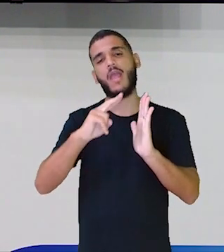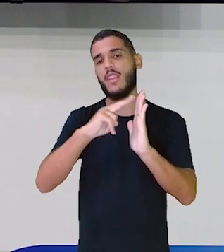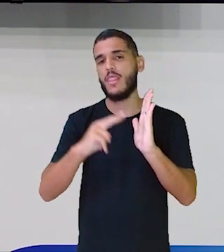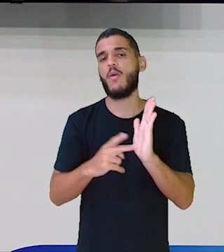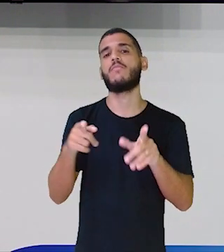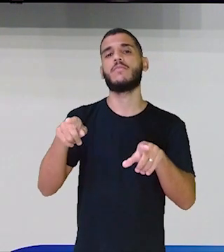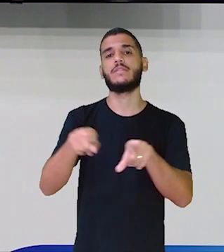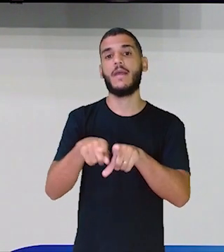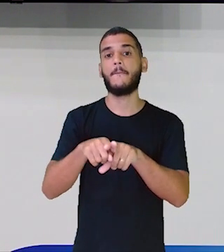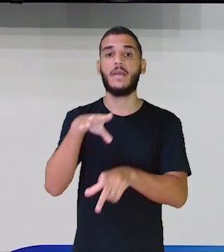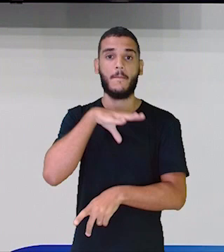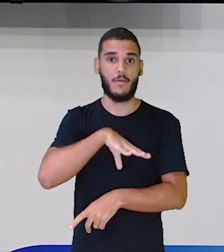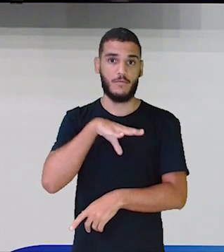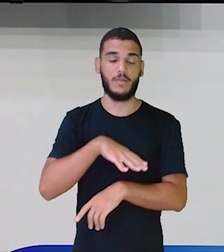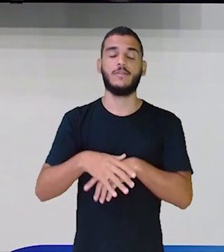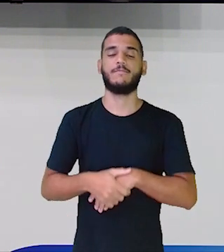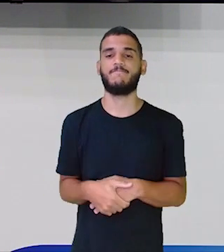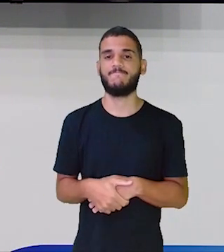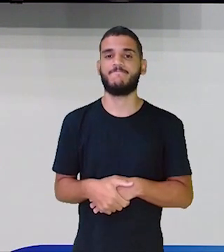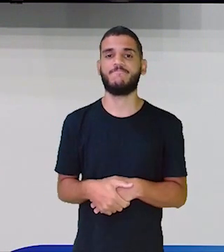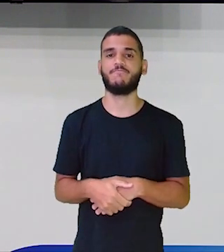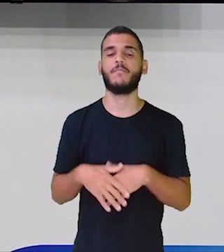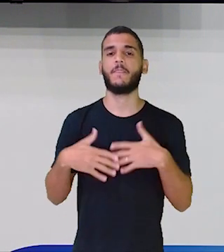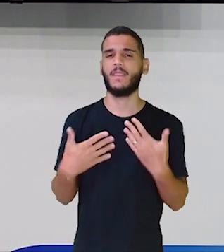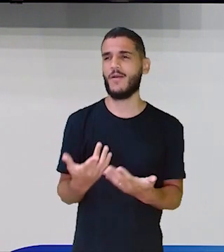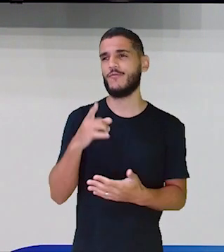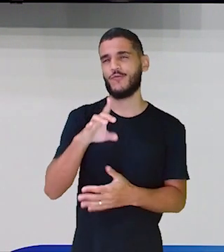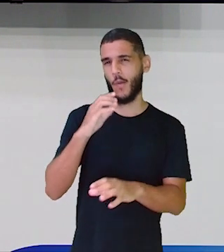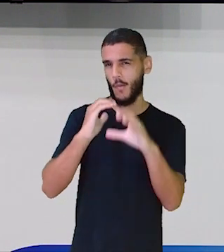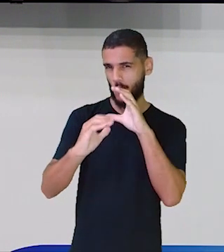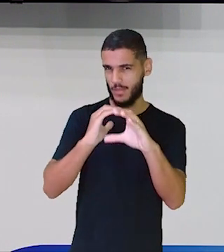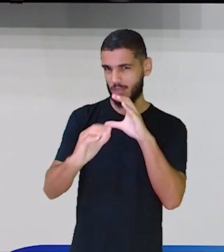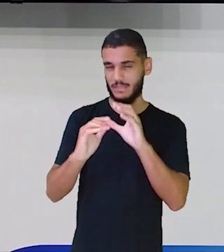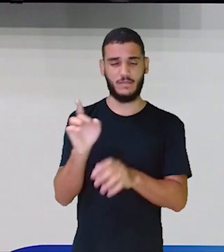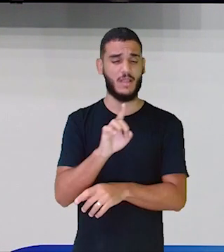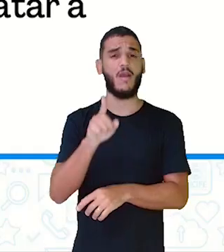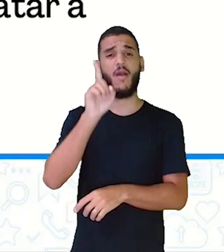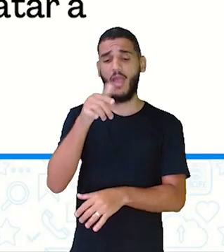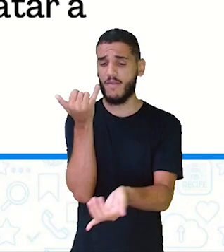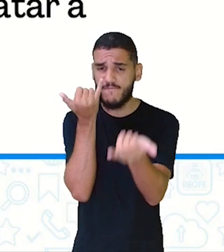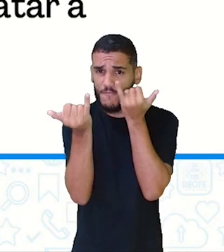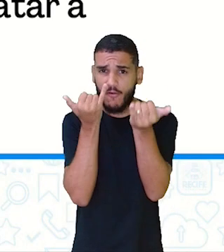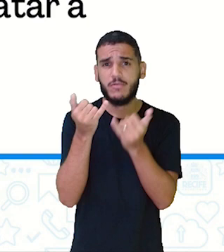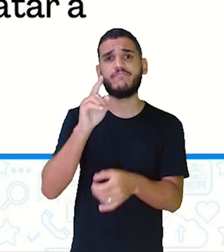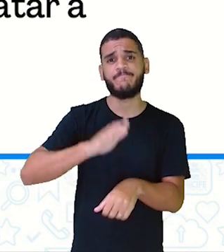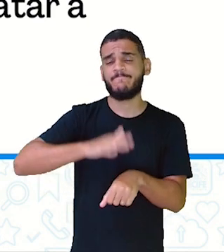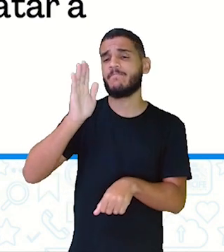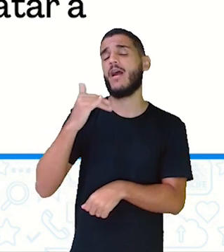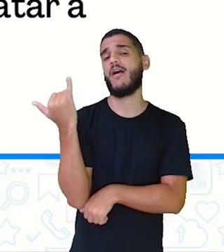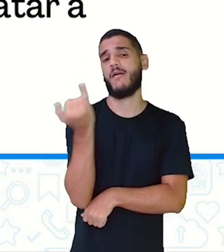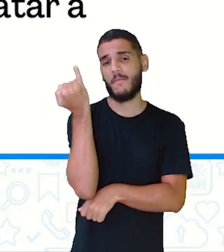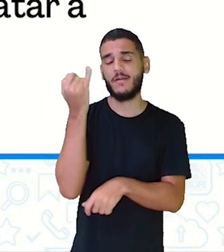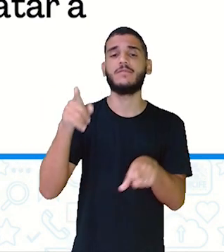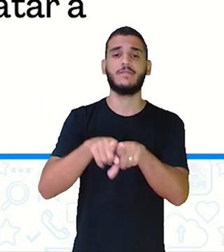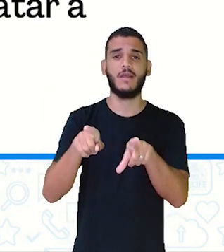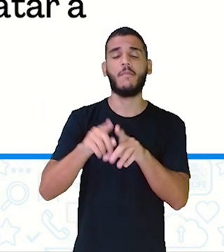da língua portuguesa. E também não é só comunicativa, é informação. A informação é muito importante aí